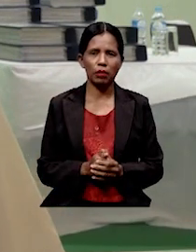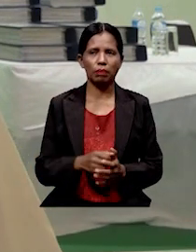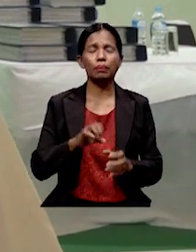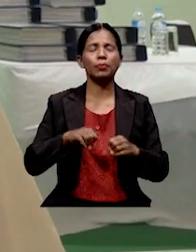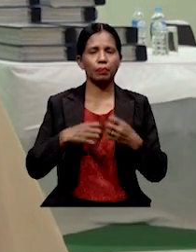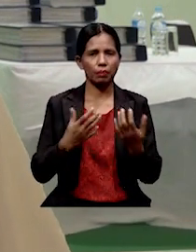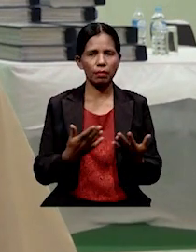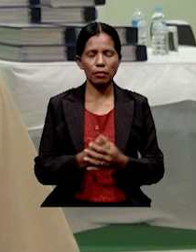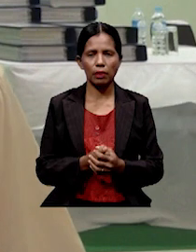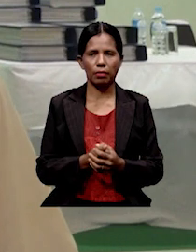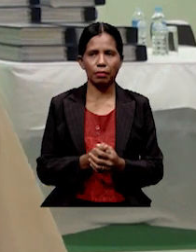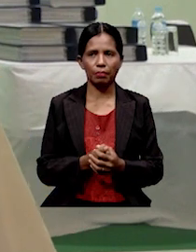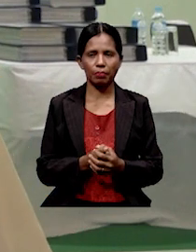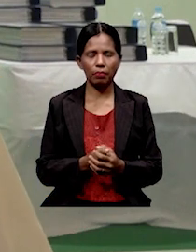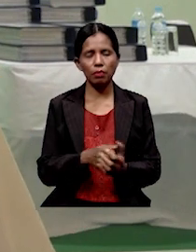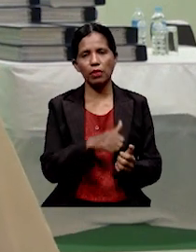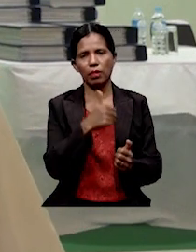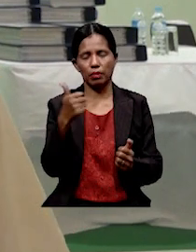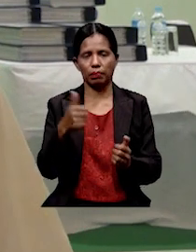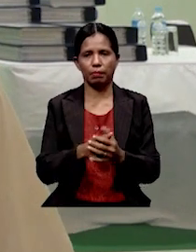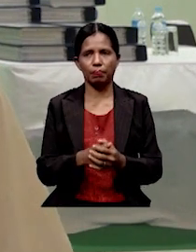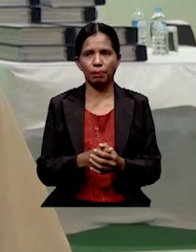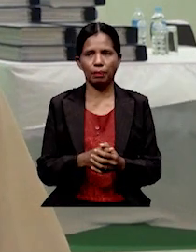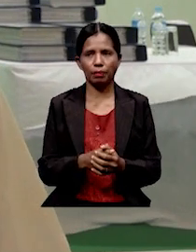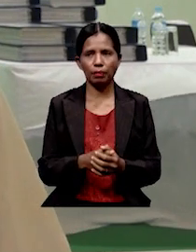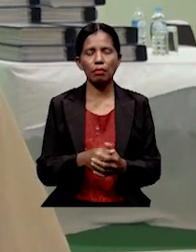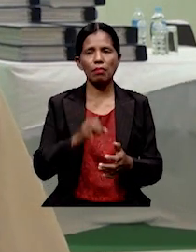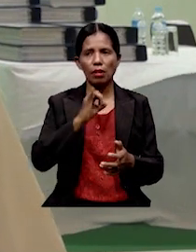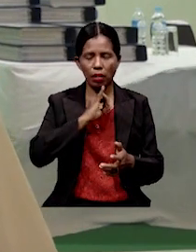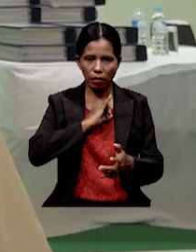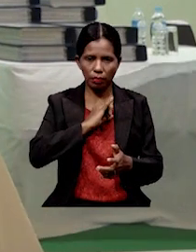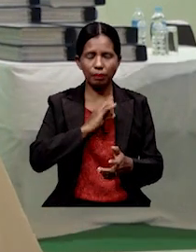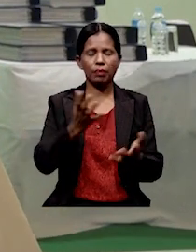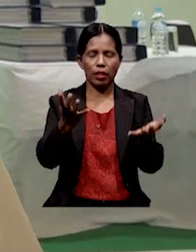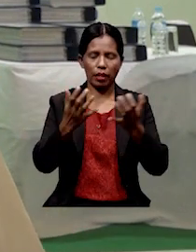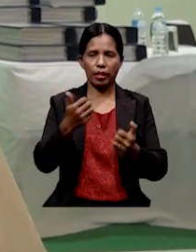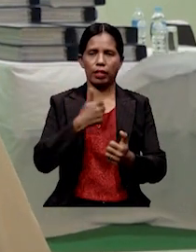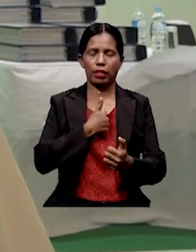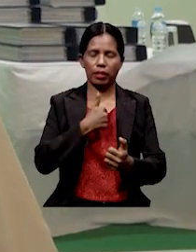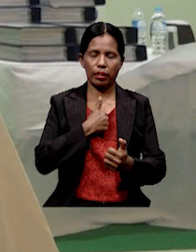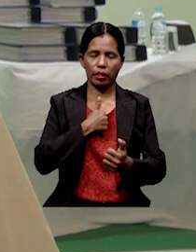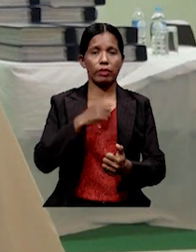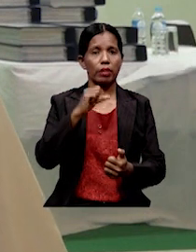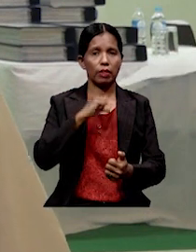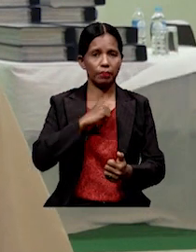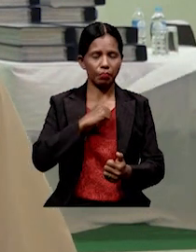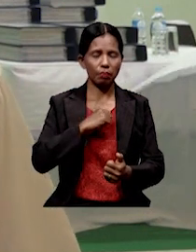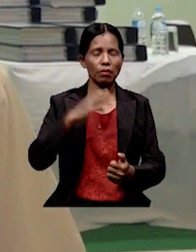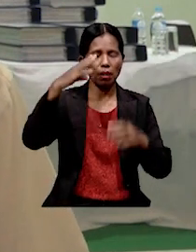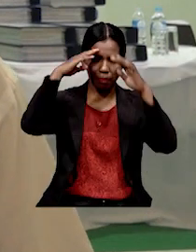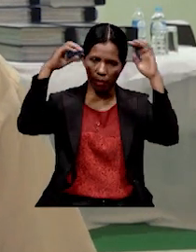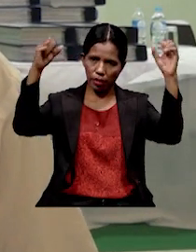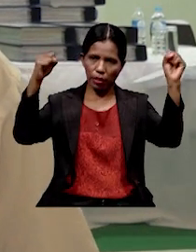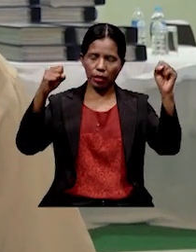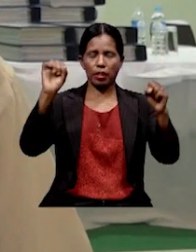oinselu. Oinselu maka ne hau mos bele kandidatuan ba presiden i hau